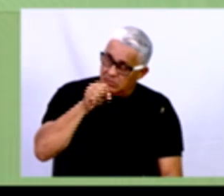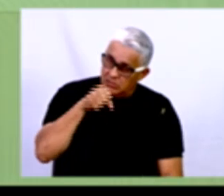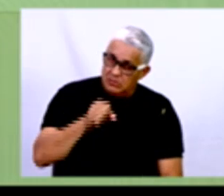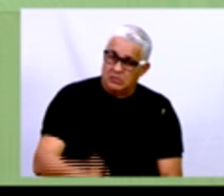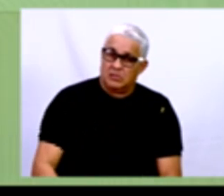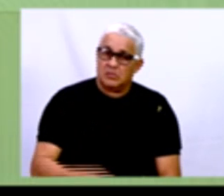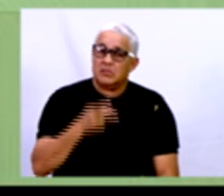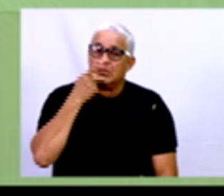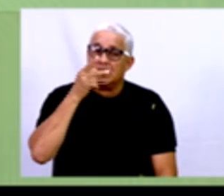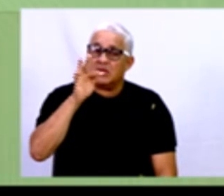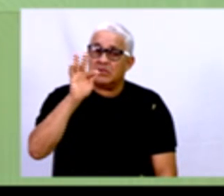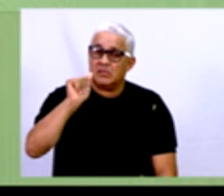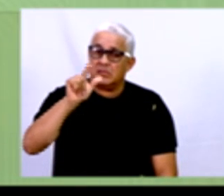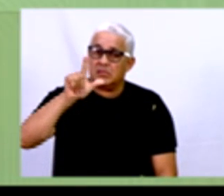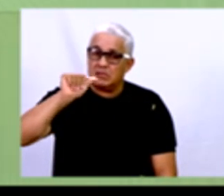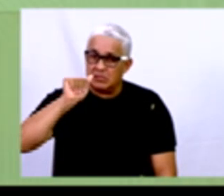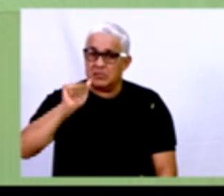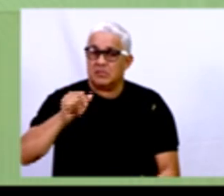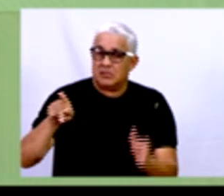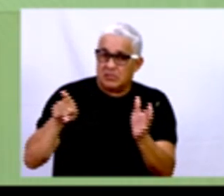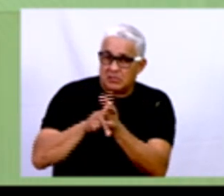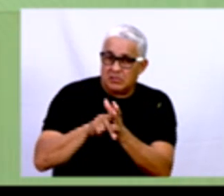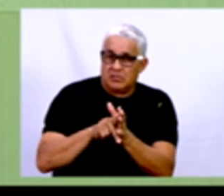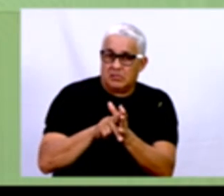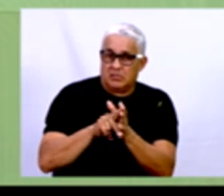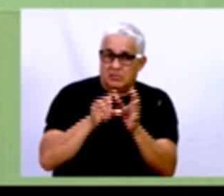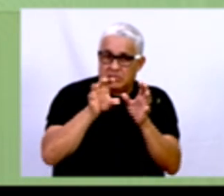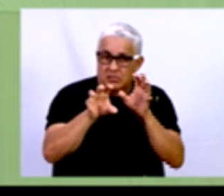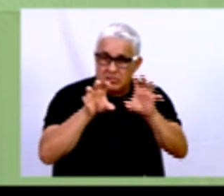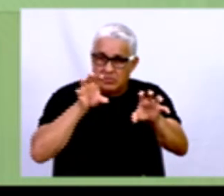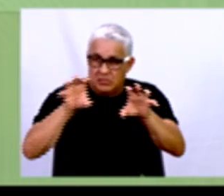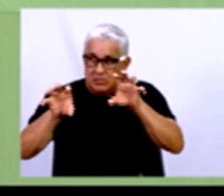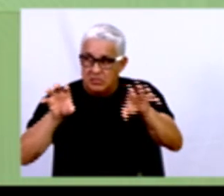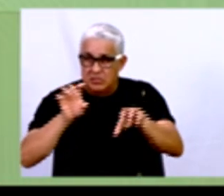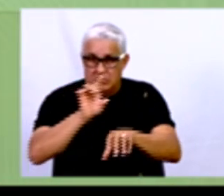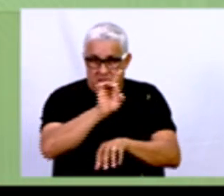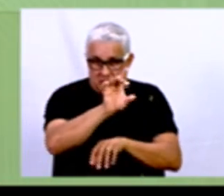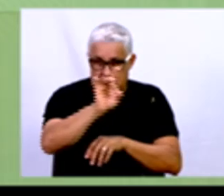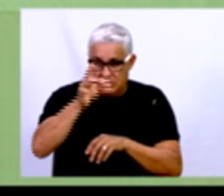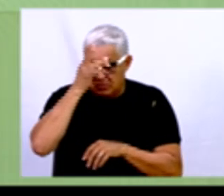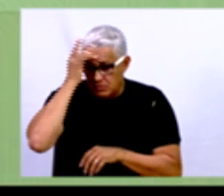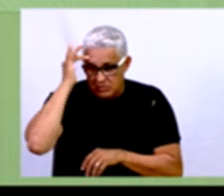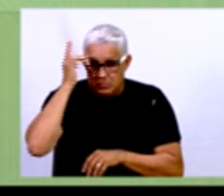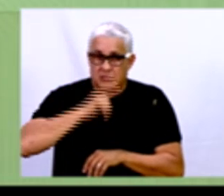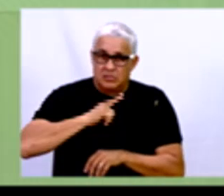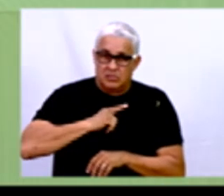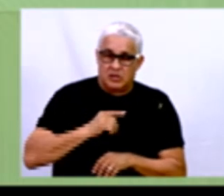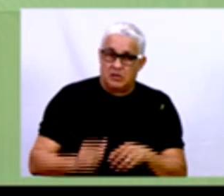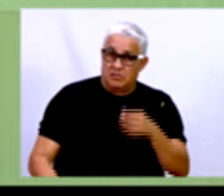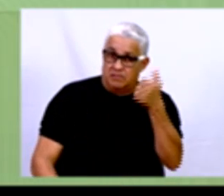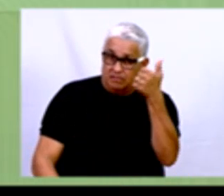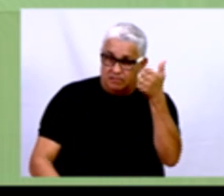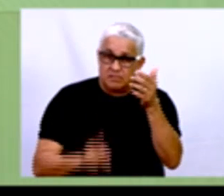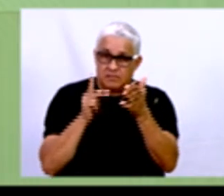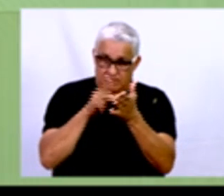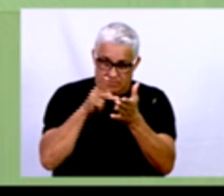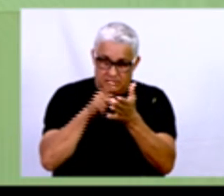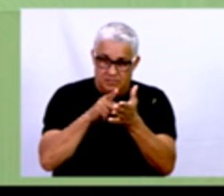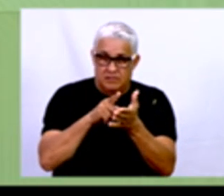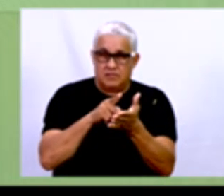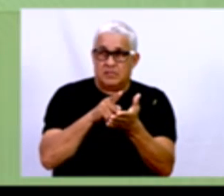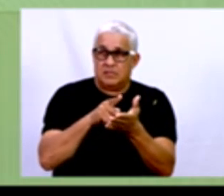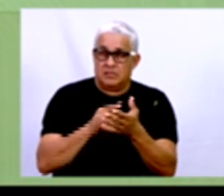nessa fala as características próprias, as características individuais que nós temos, né? Então, a primeira realmente está